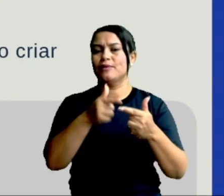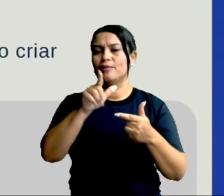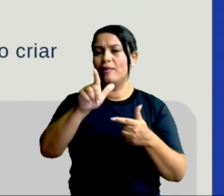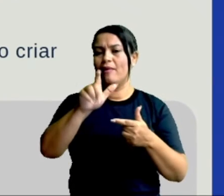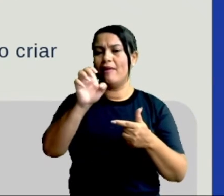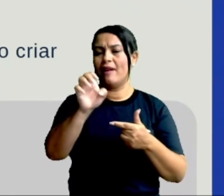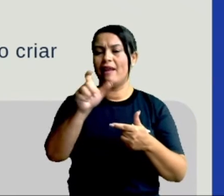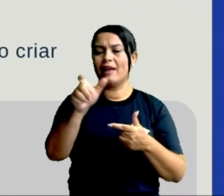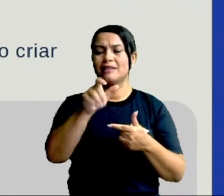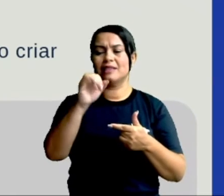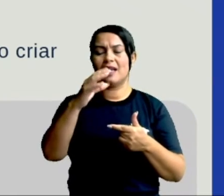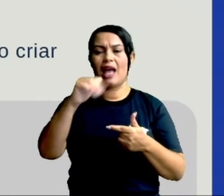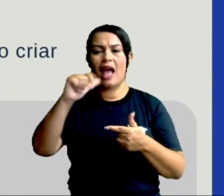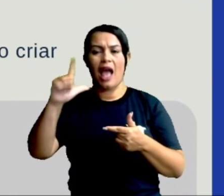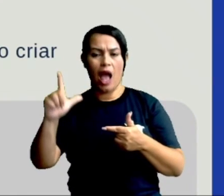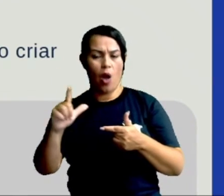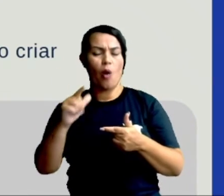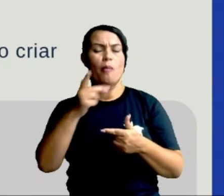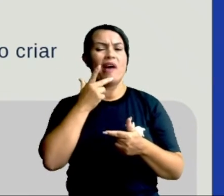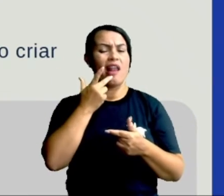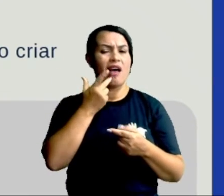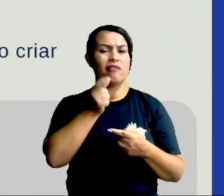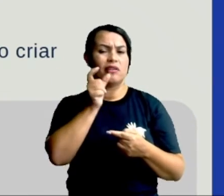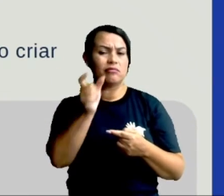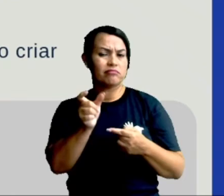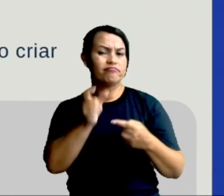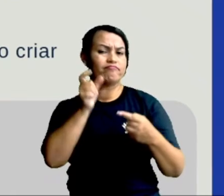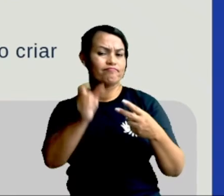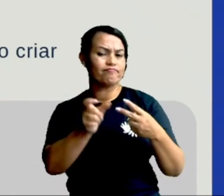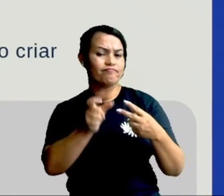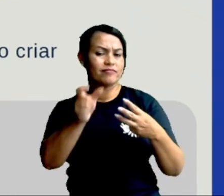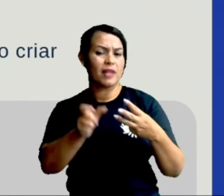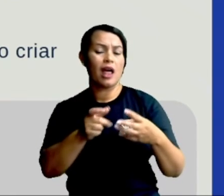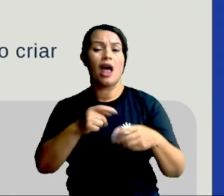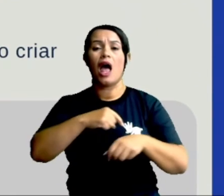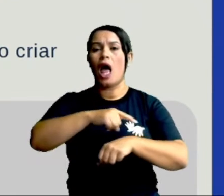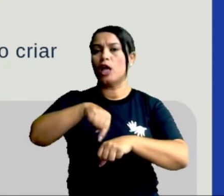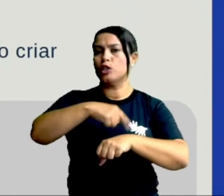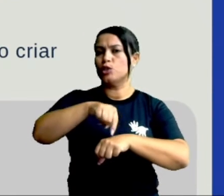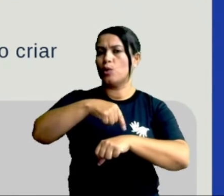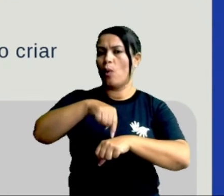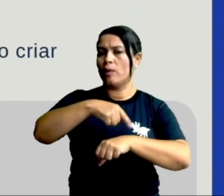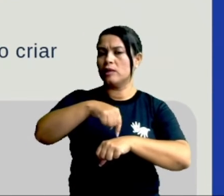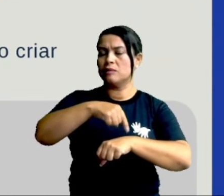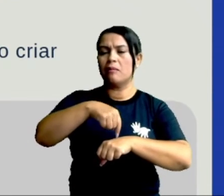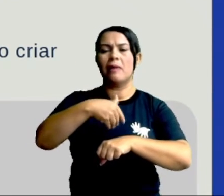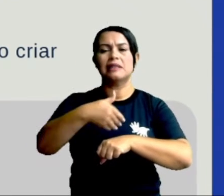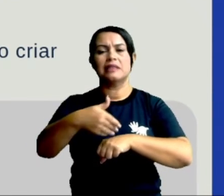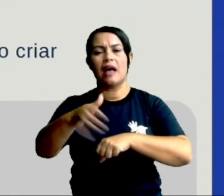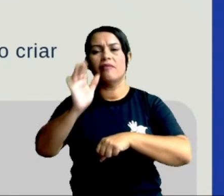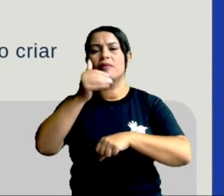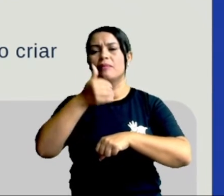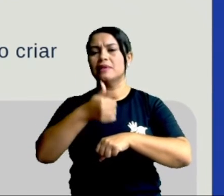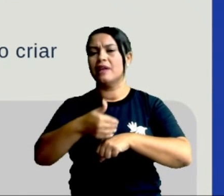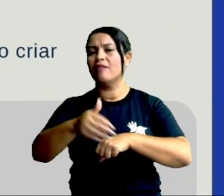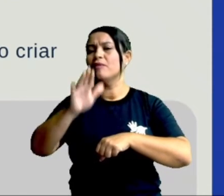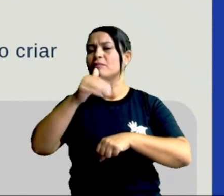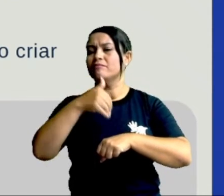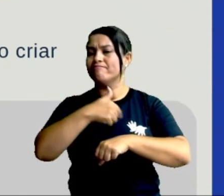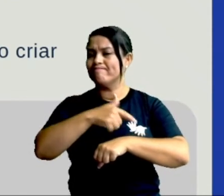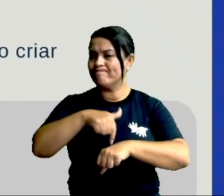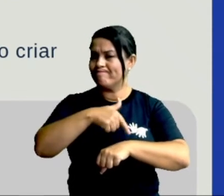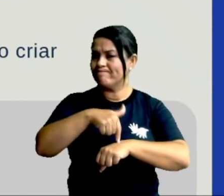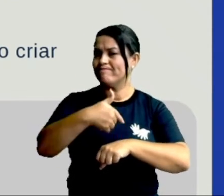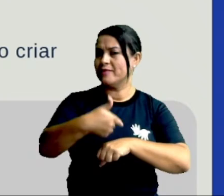aí, né? Palavra, uma repetição de uma palavra. Eu digo, as horas passavam, passavam,